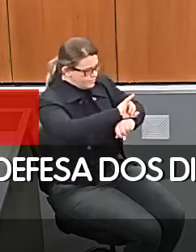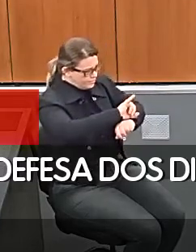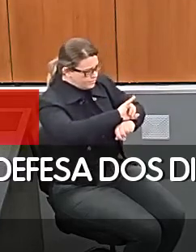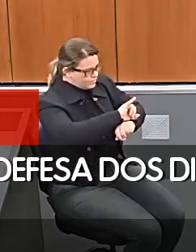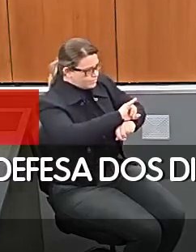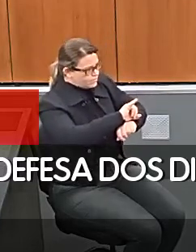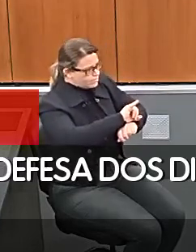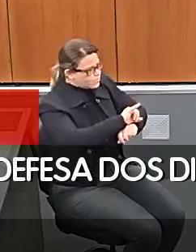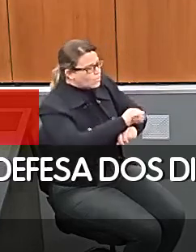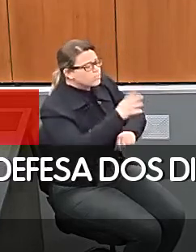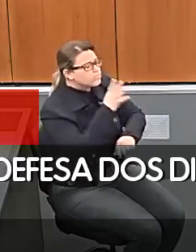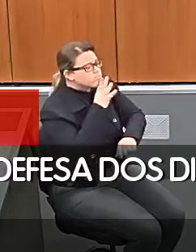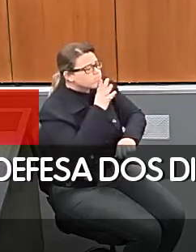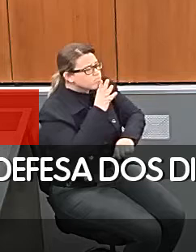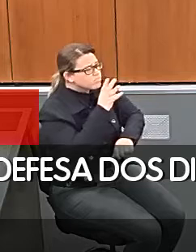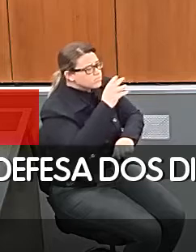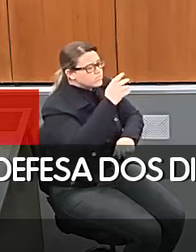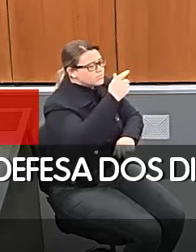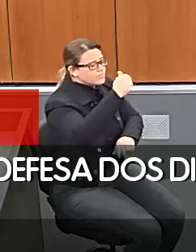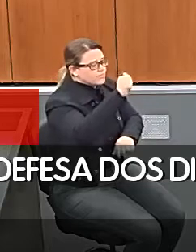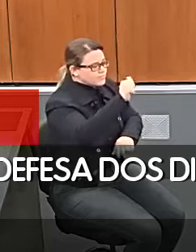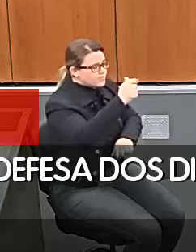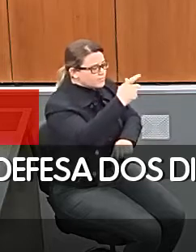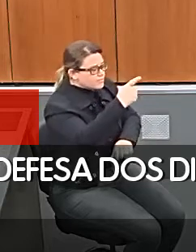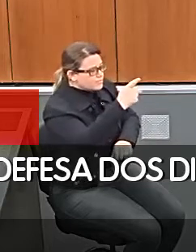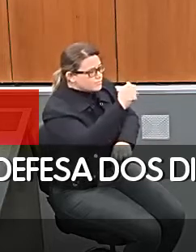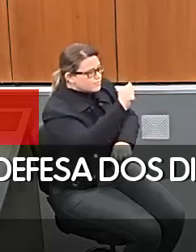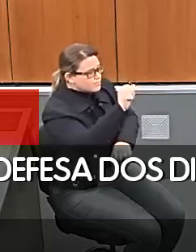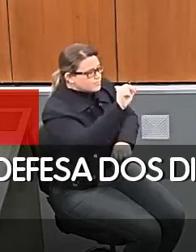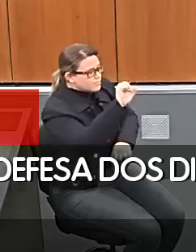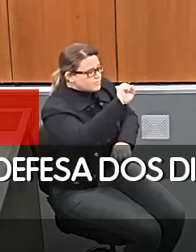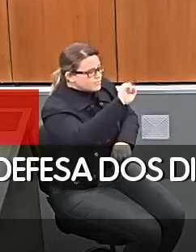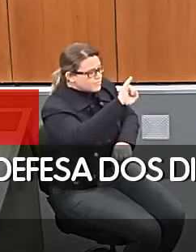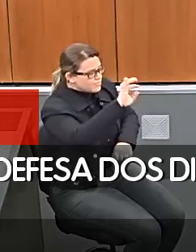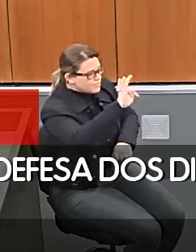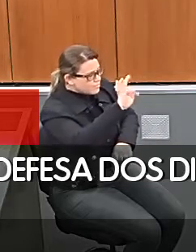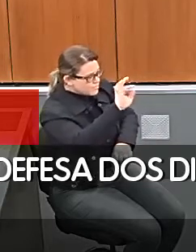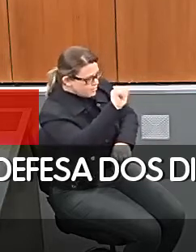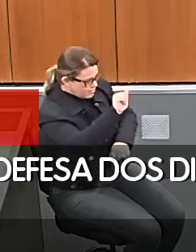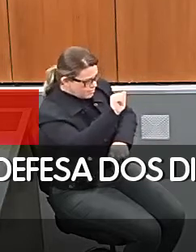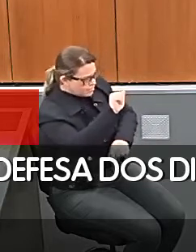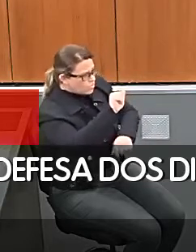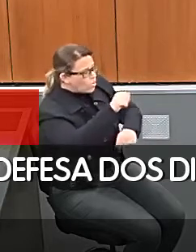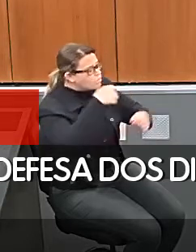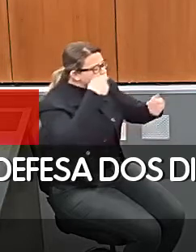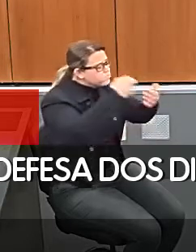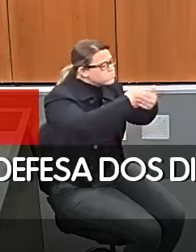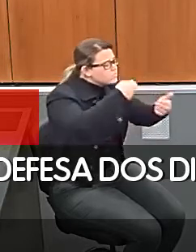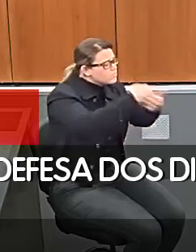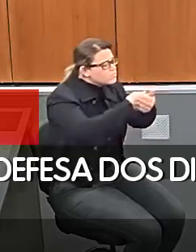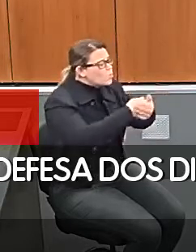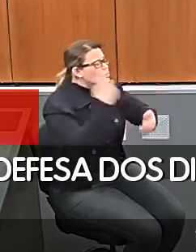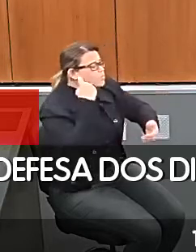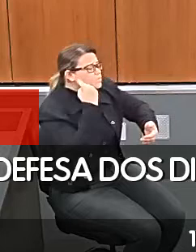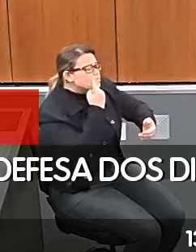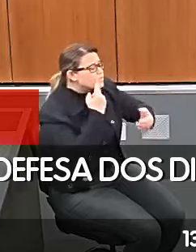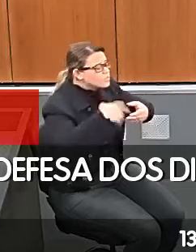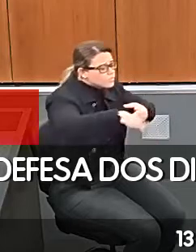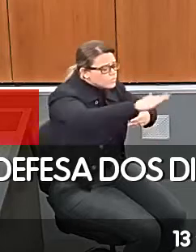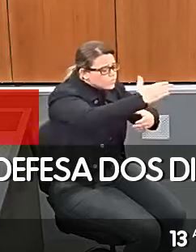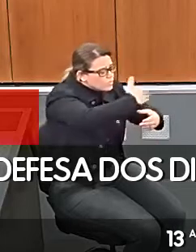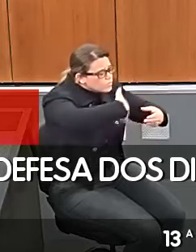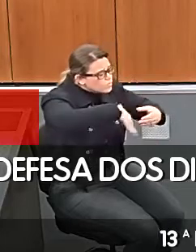Itabira, conhecida pela sigla APACITA, bem como apresentar as demandas dos surdos da região e a